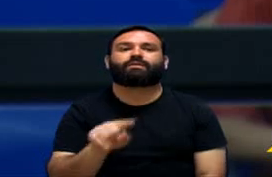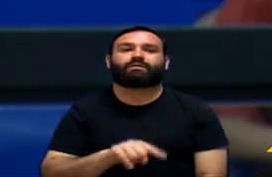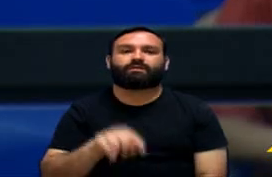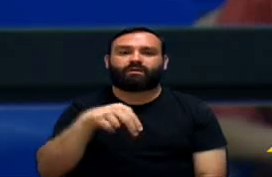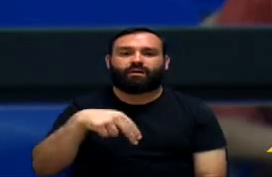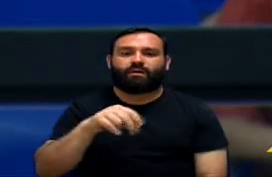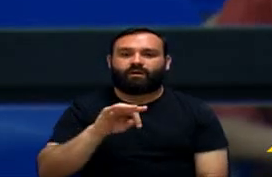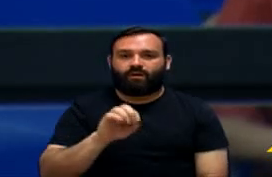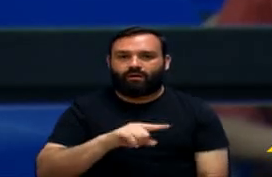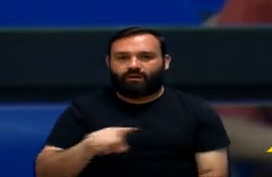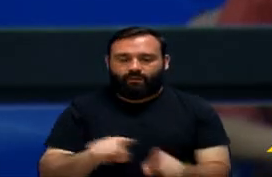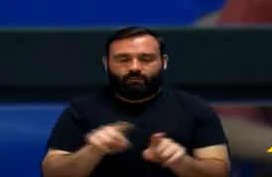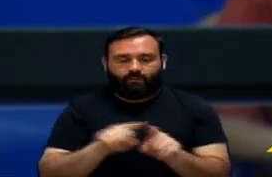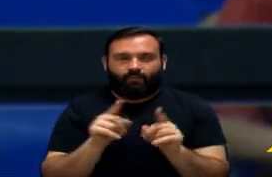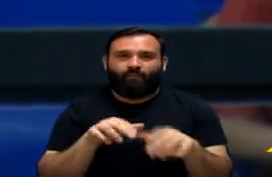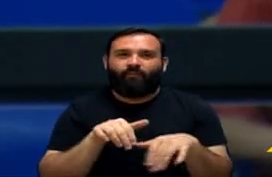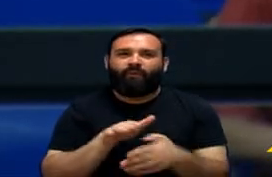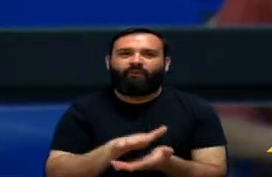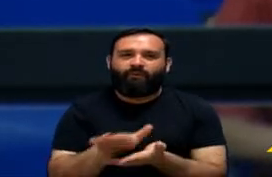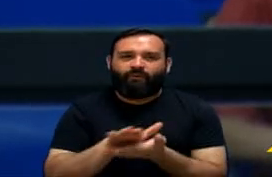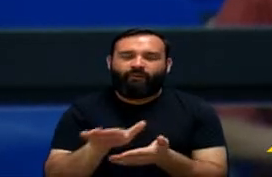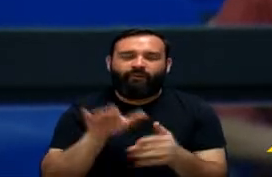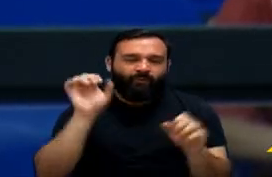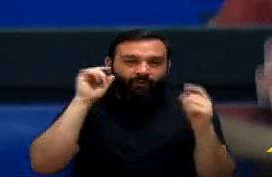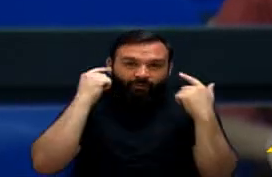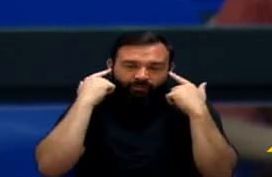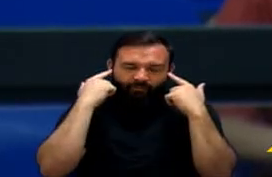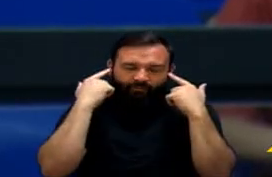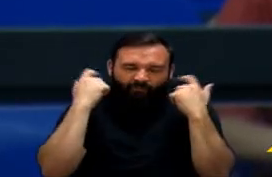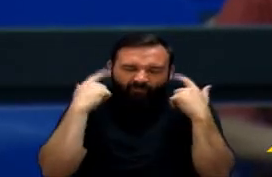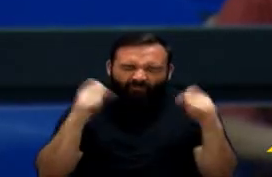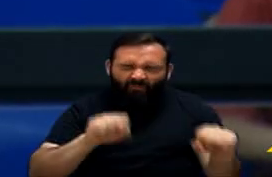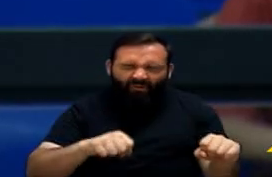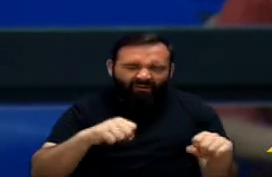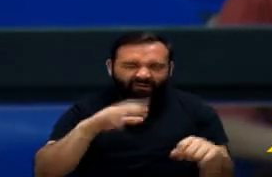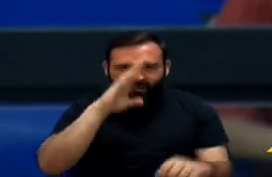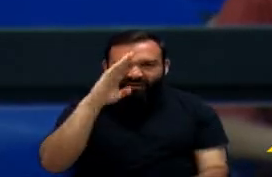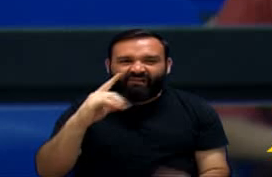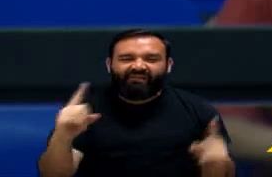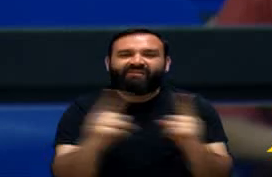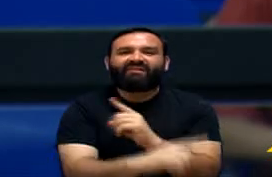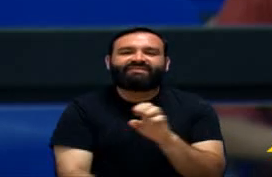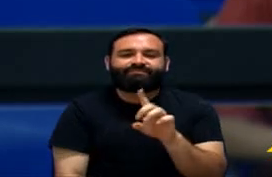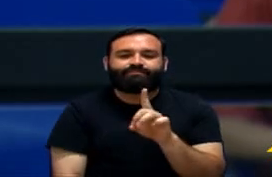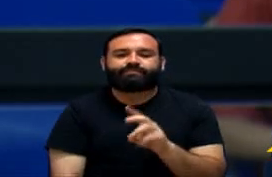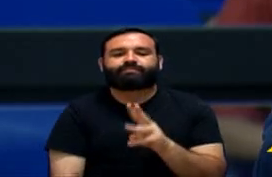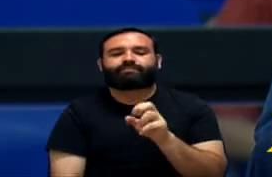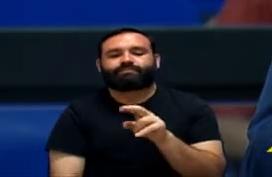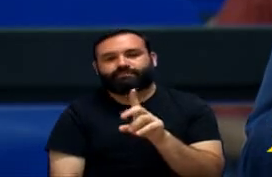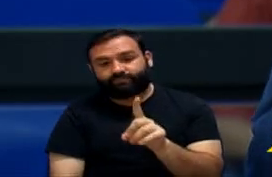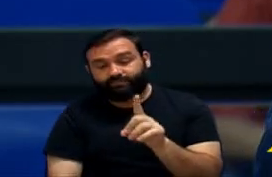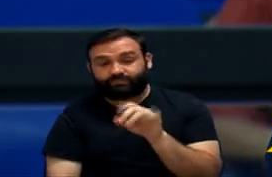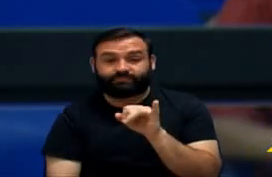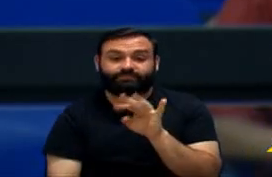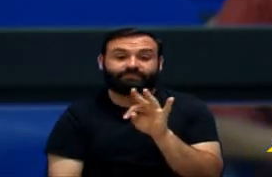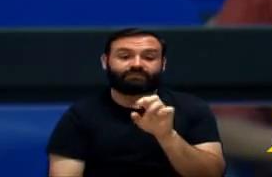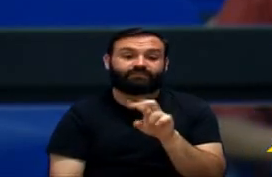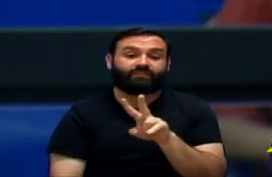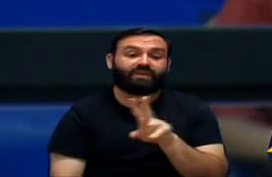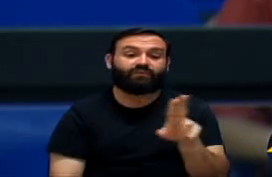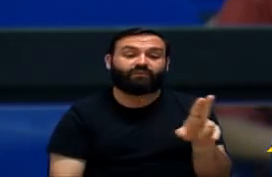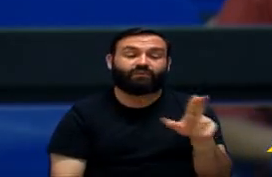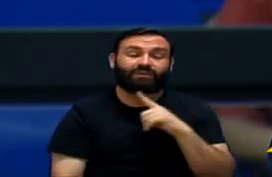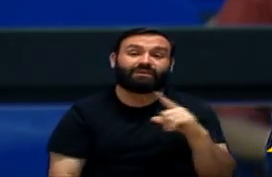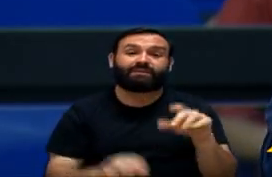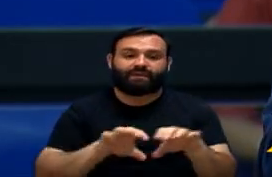publicou e aquelas motos que passam na zona norte principalmente na avenida de ver frufru na Itavuvu com escapamento